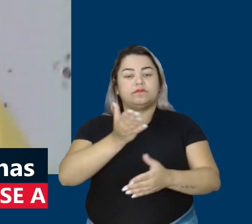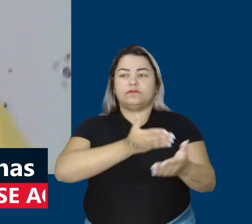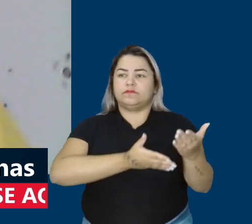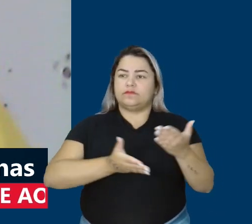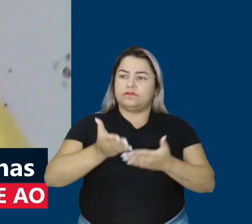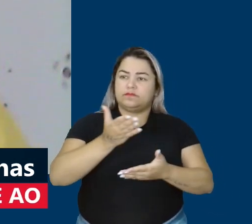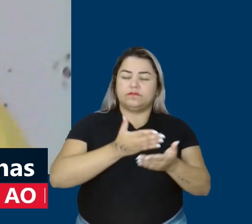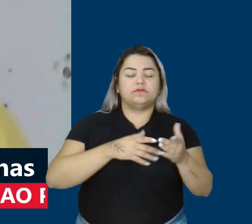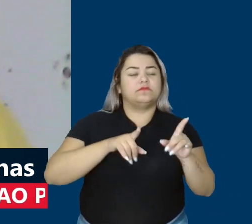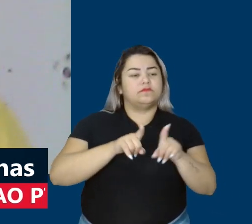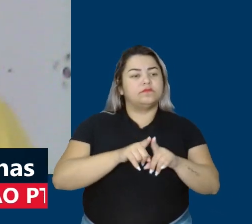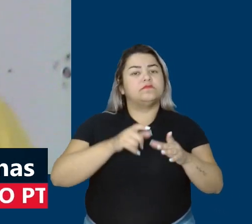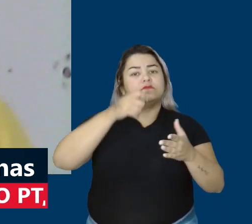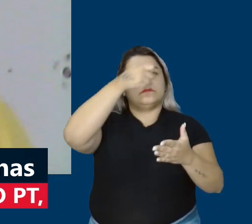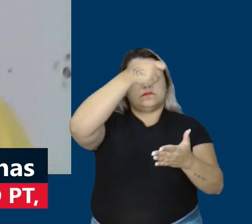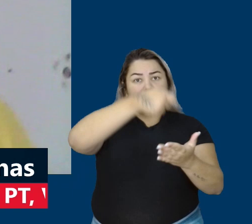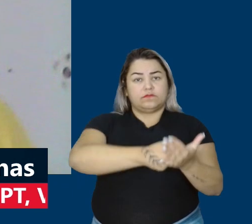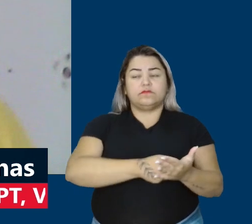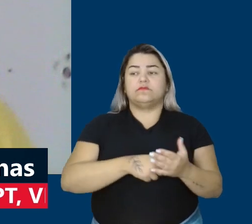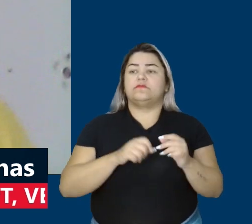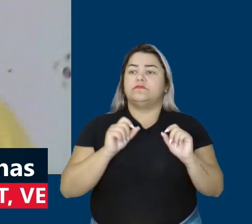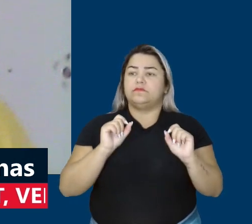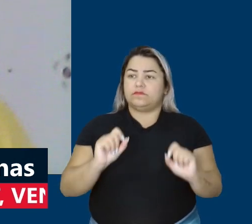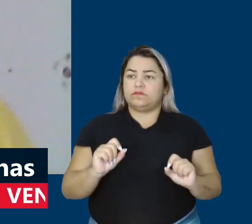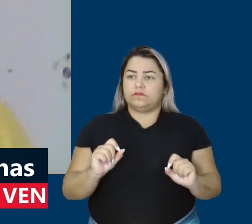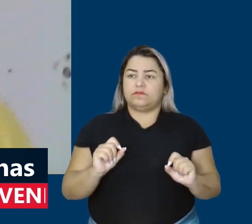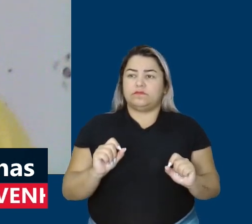a garantir, né,